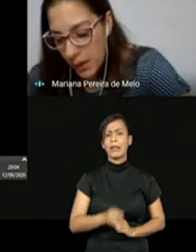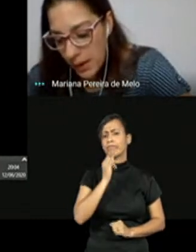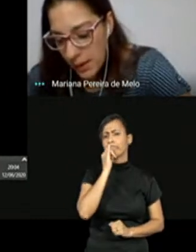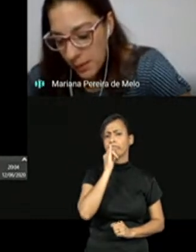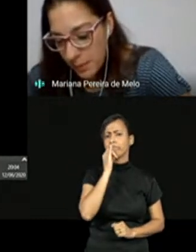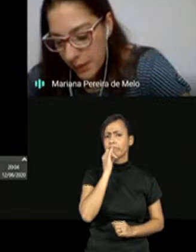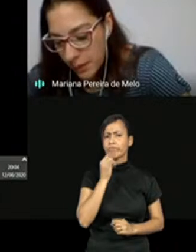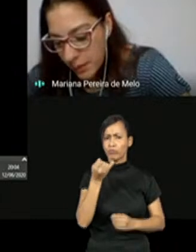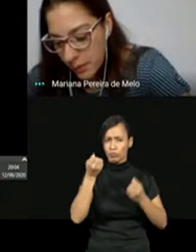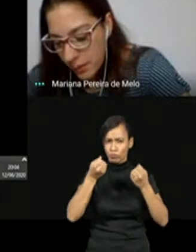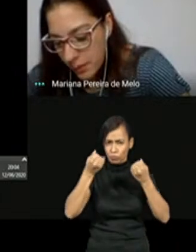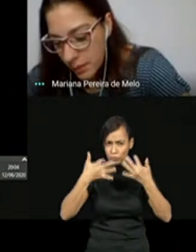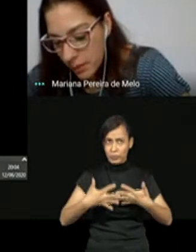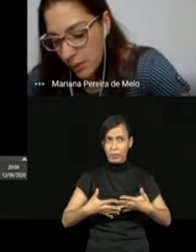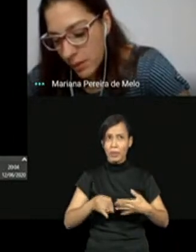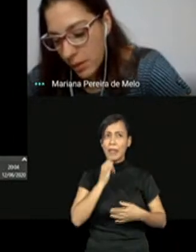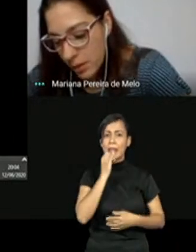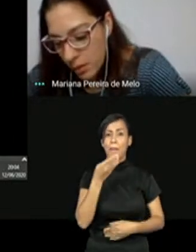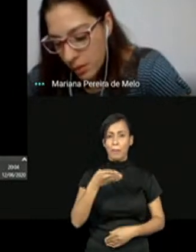exemplo, B,